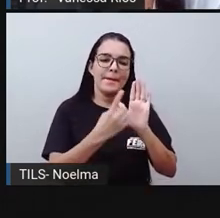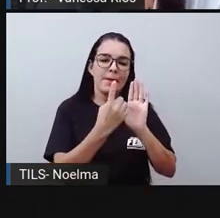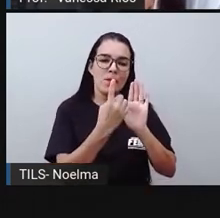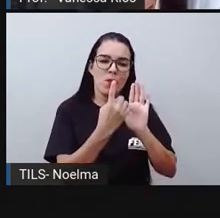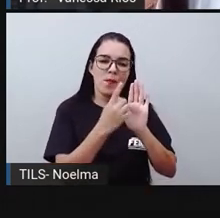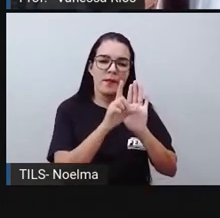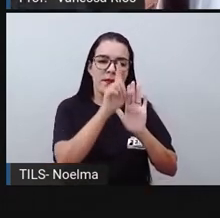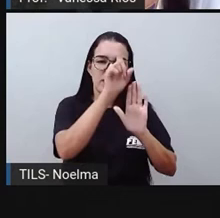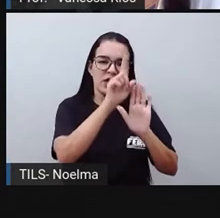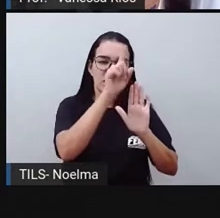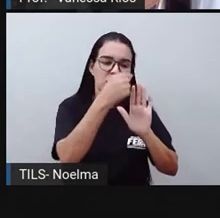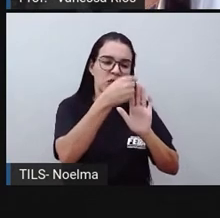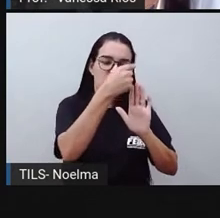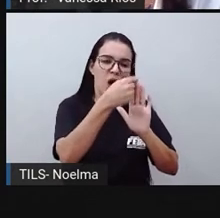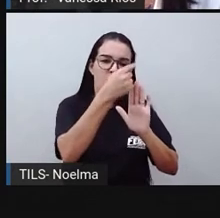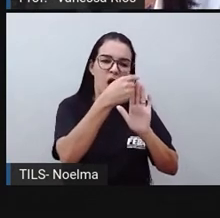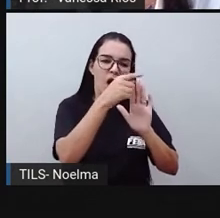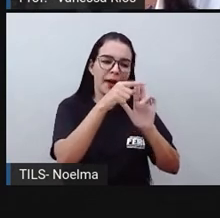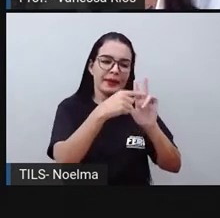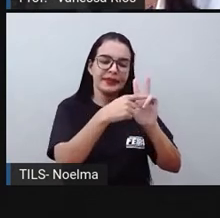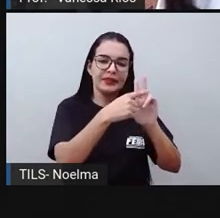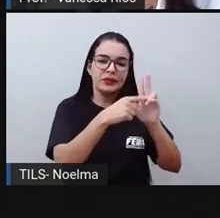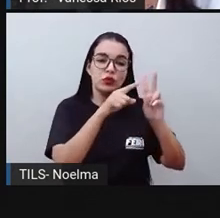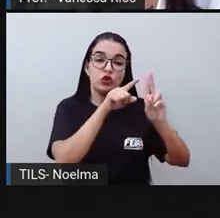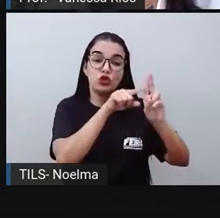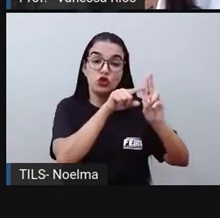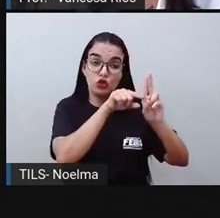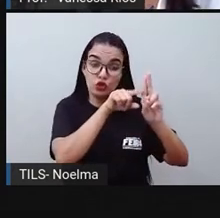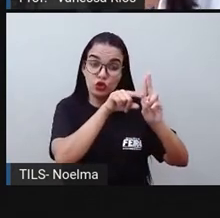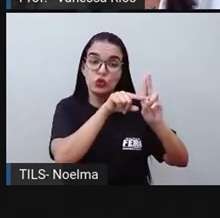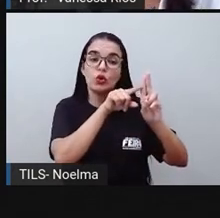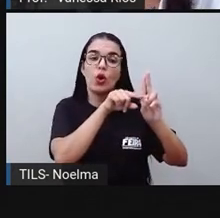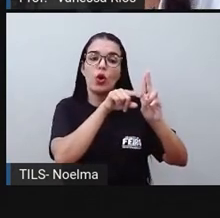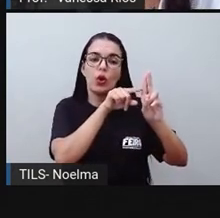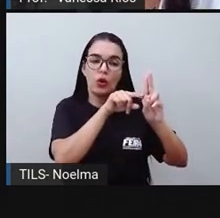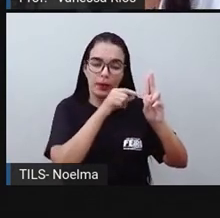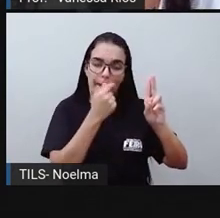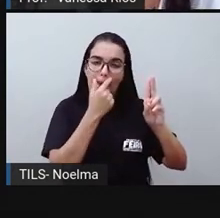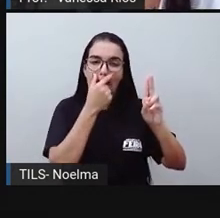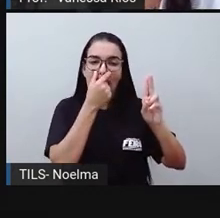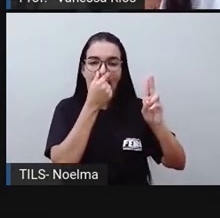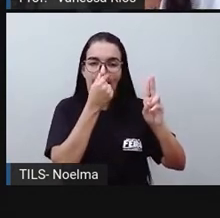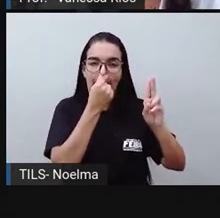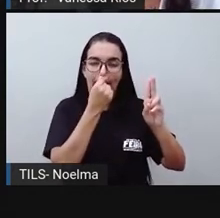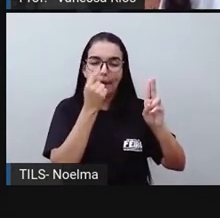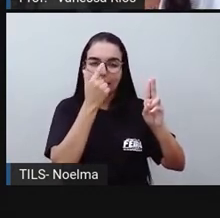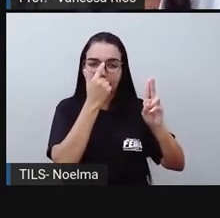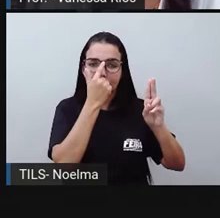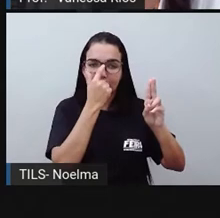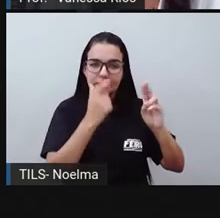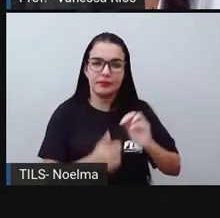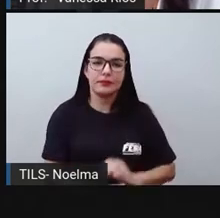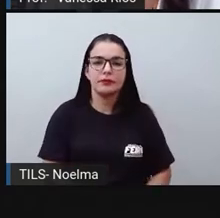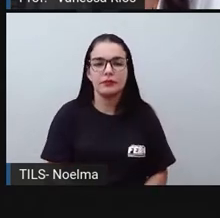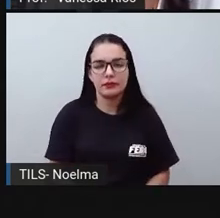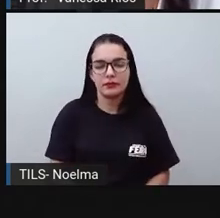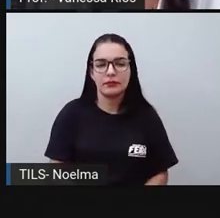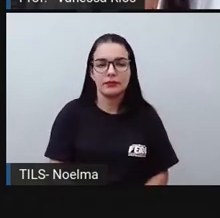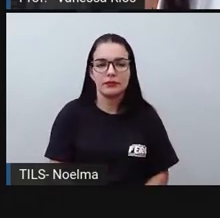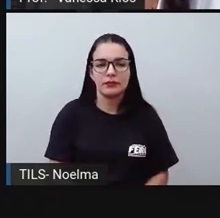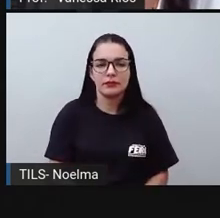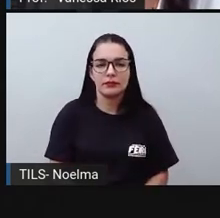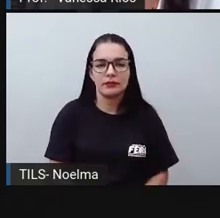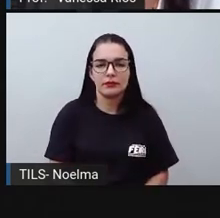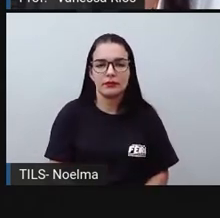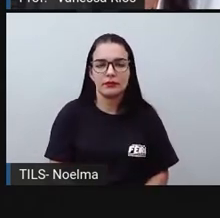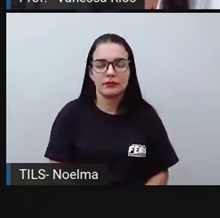que representa a dezena, ele vai para a fila das dezenas. Então, eu vou colocar ele acima do 4, que